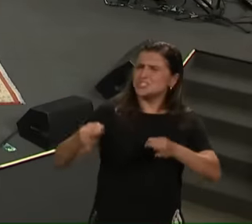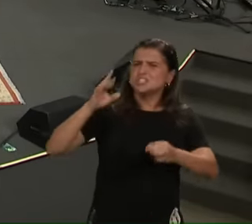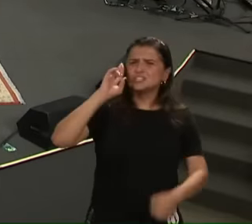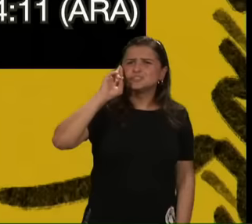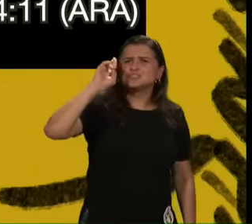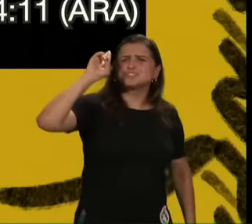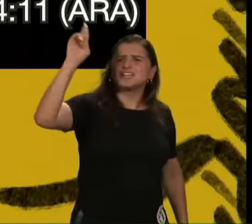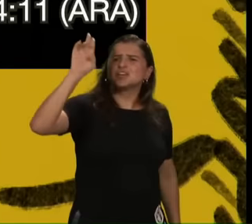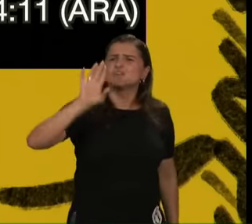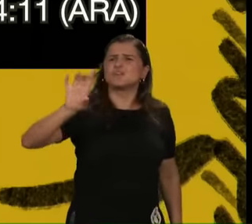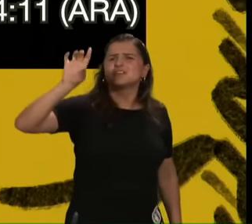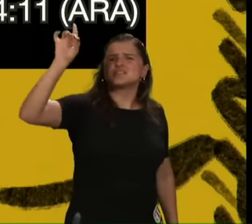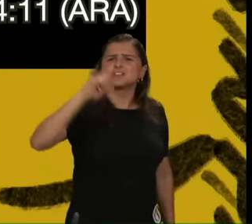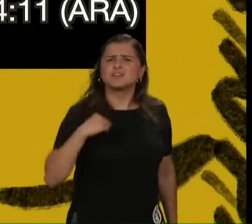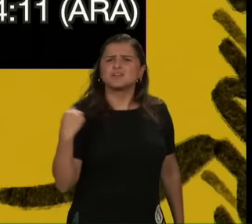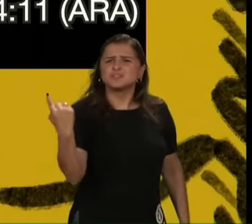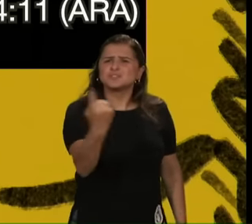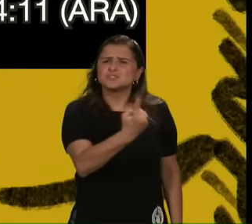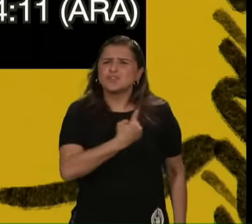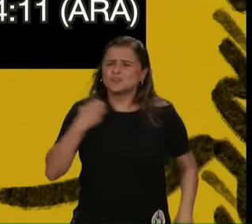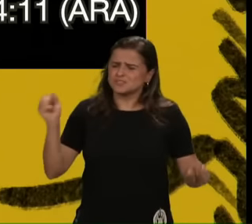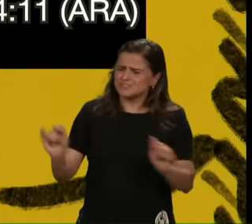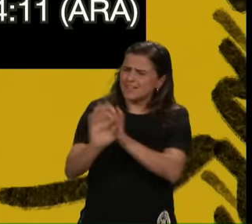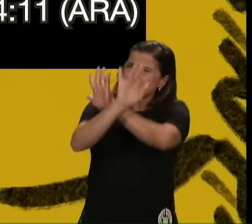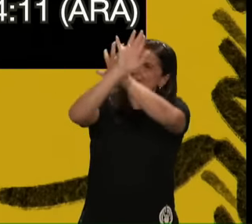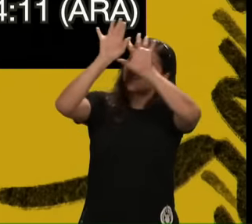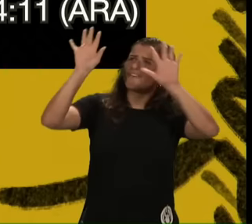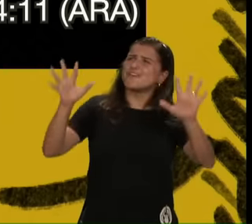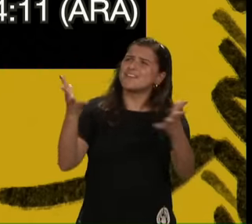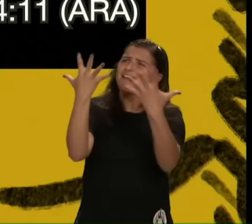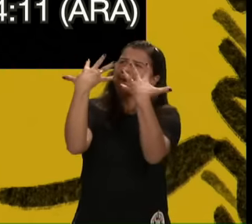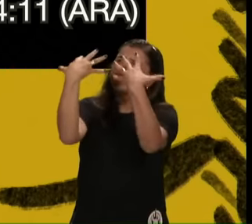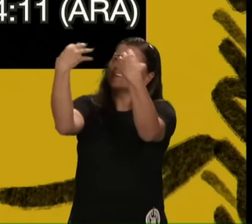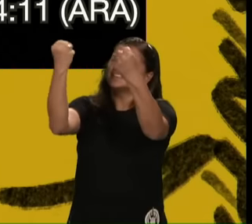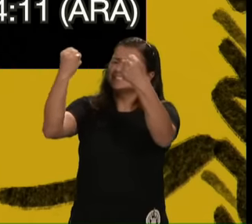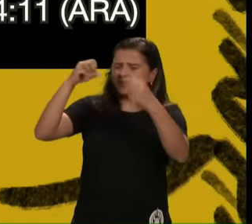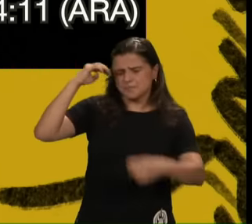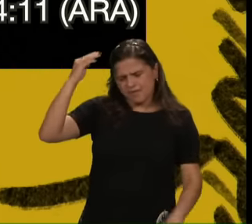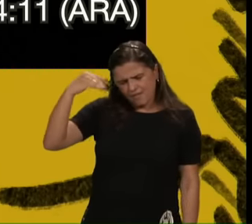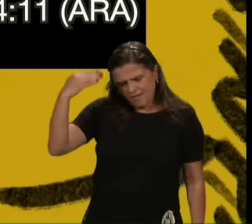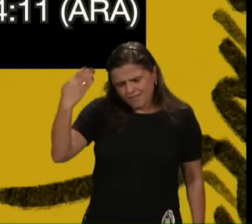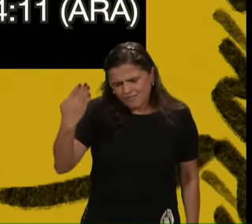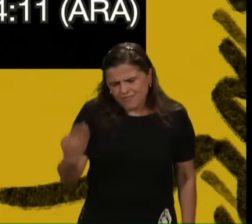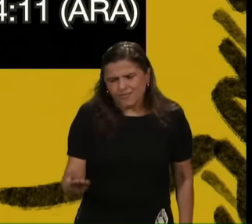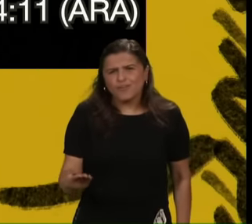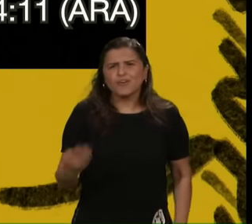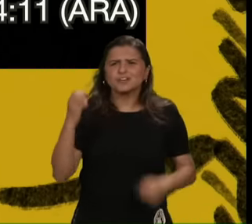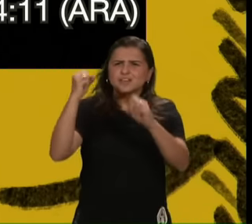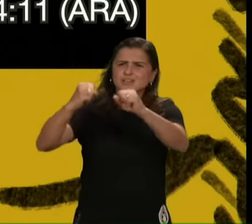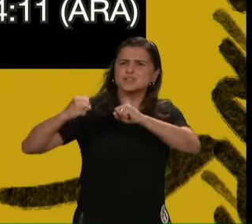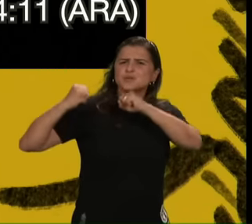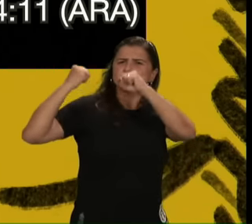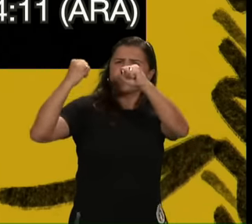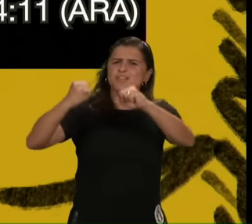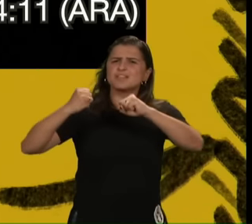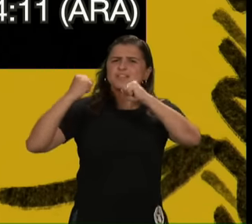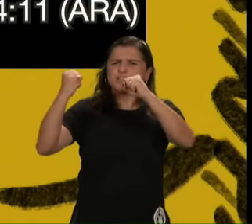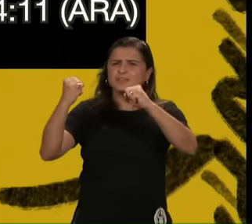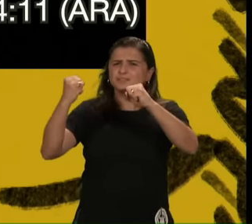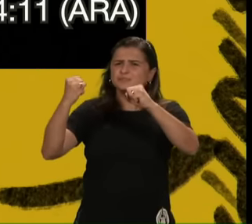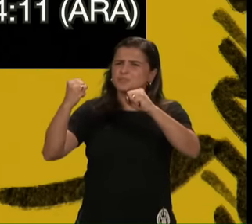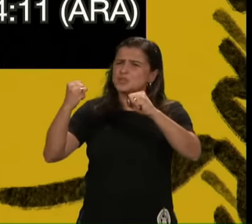e Deus nosso, de receber a glória, a honra e o poder,